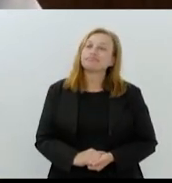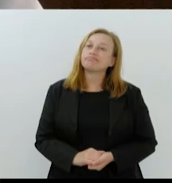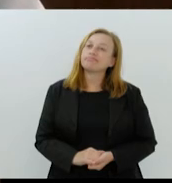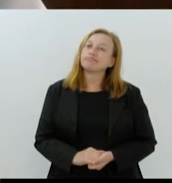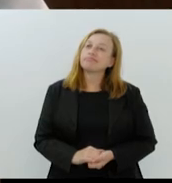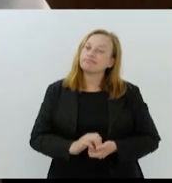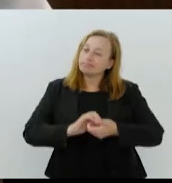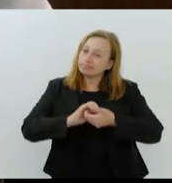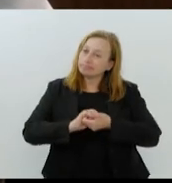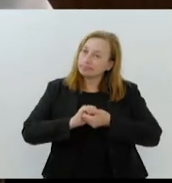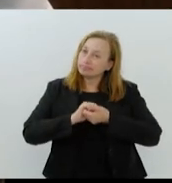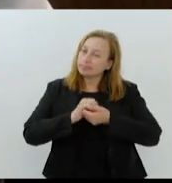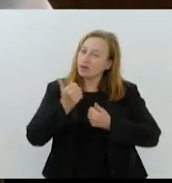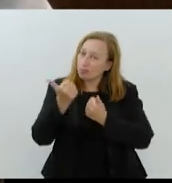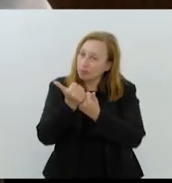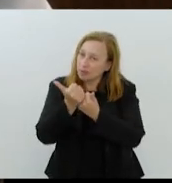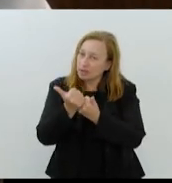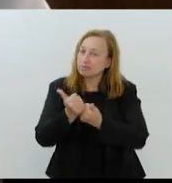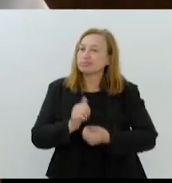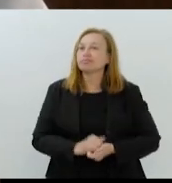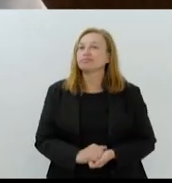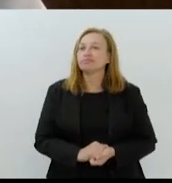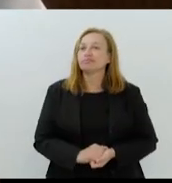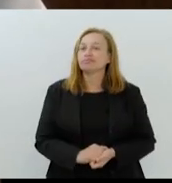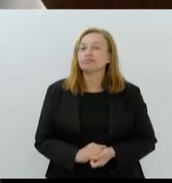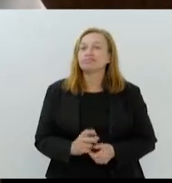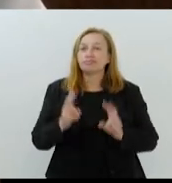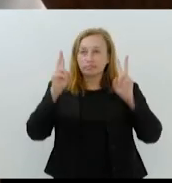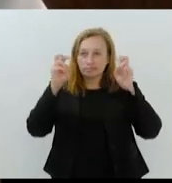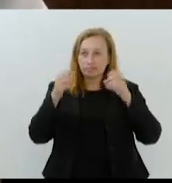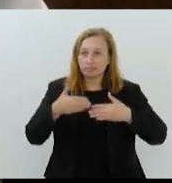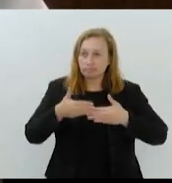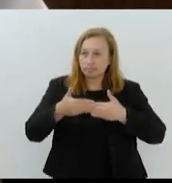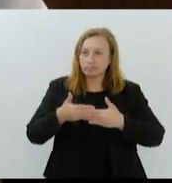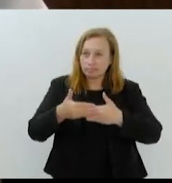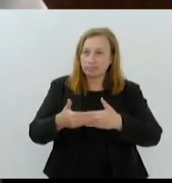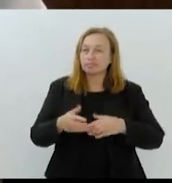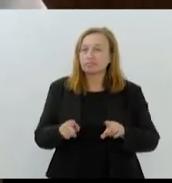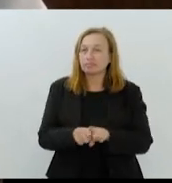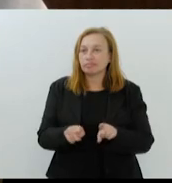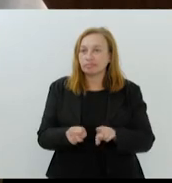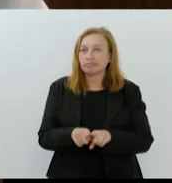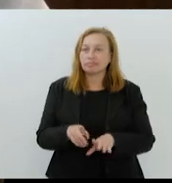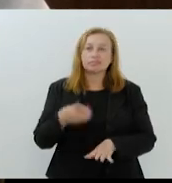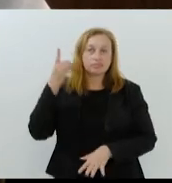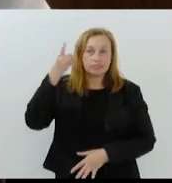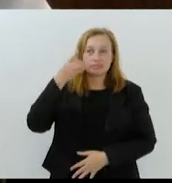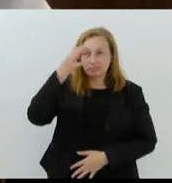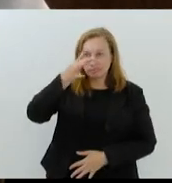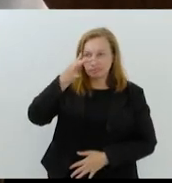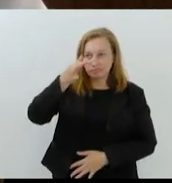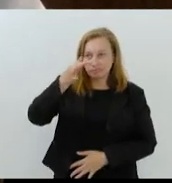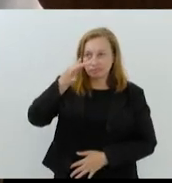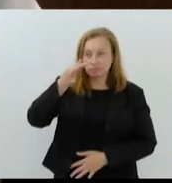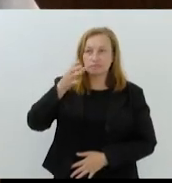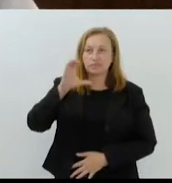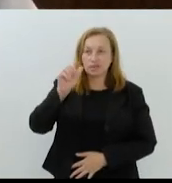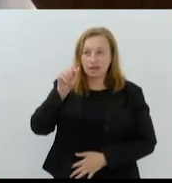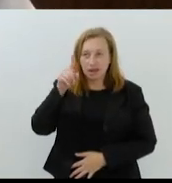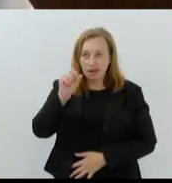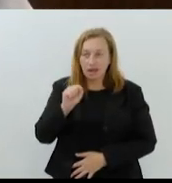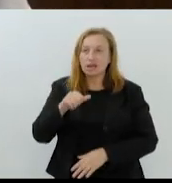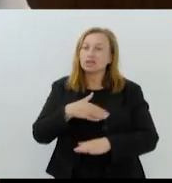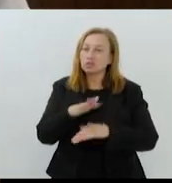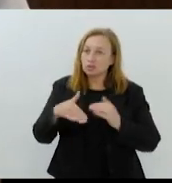abraçado e feito esse tema avançar. E aí também, além da deputada Carla, eu me congratulo com